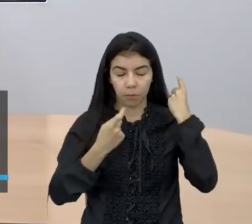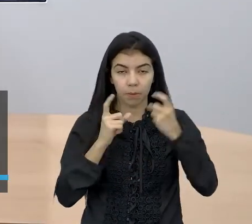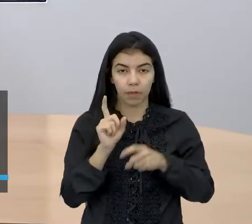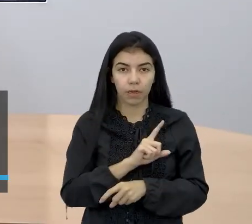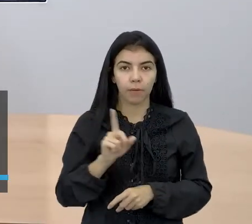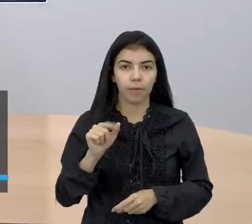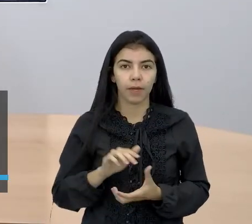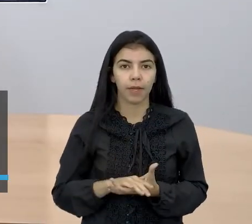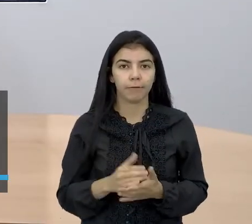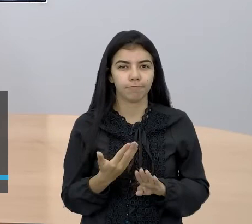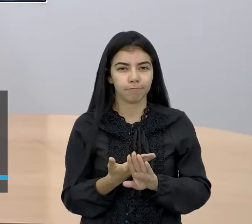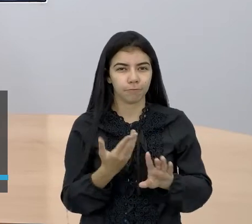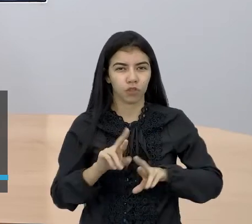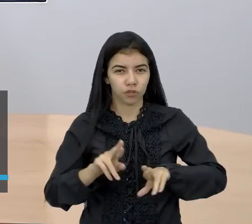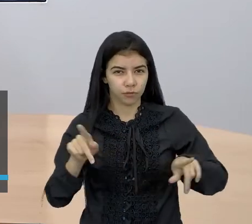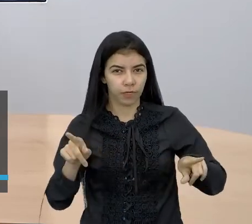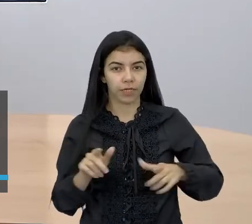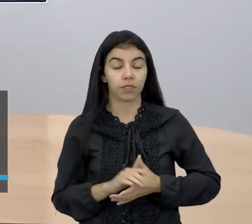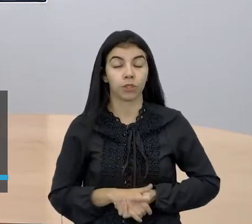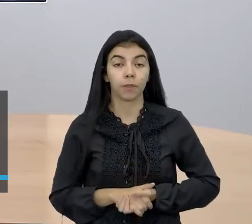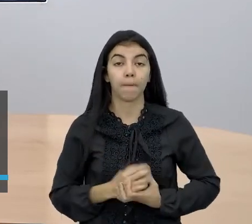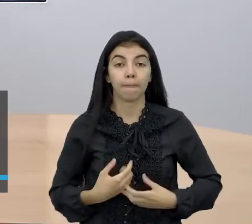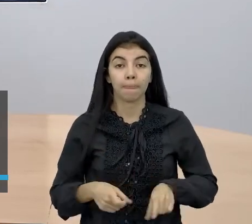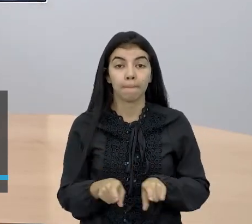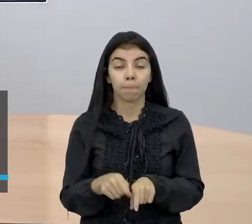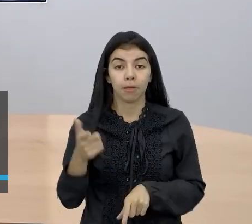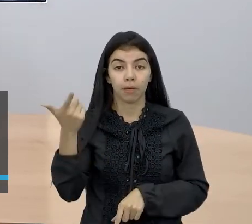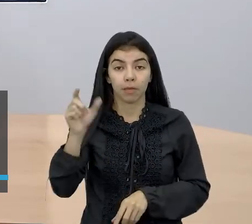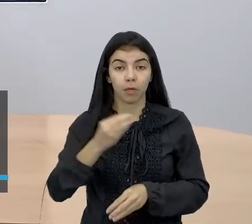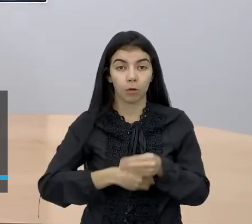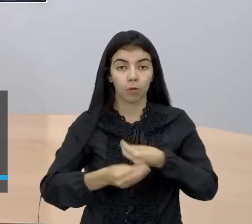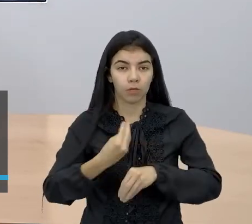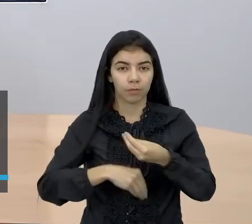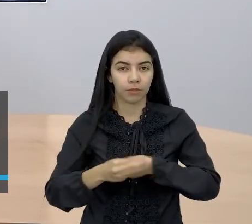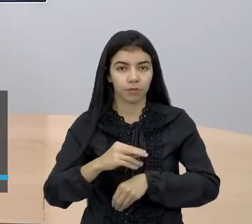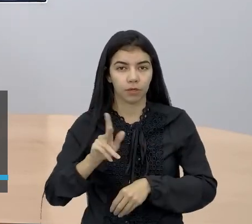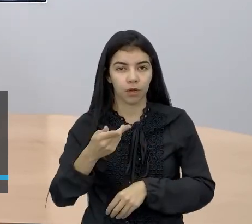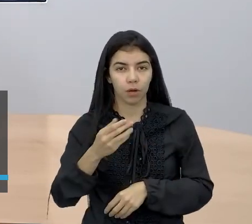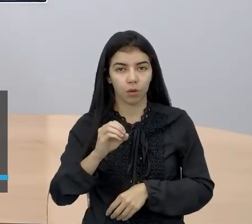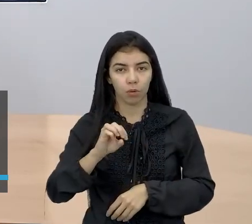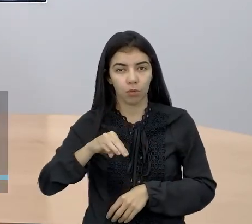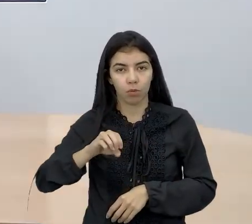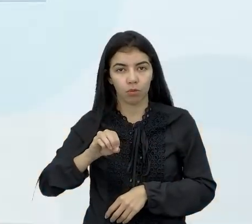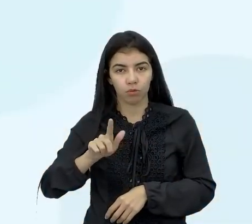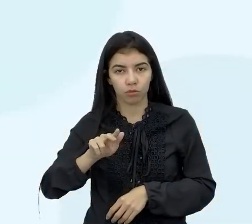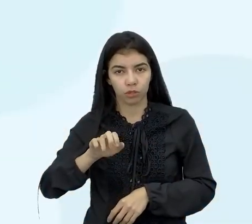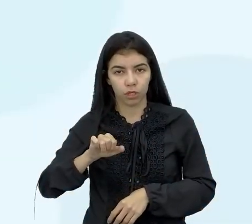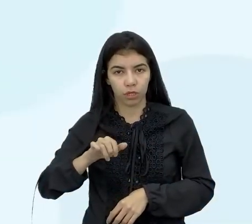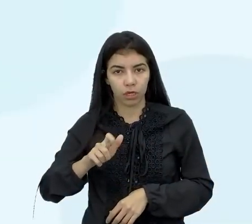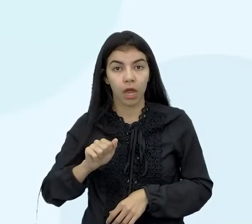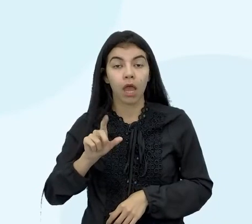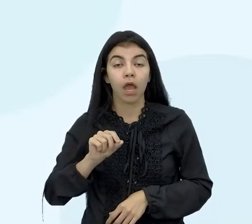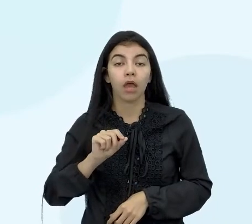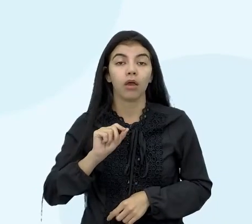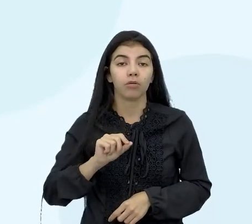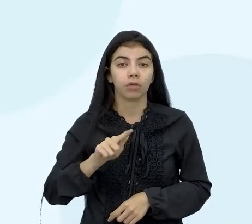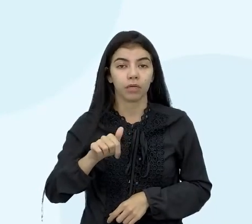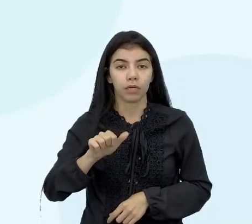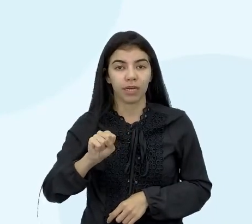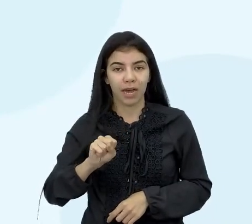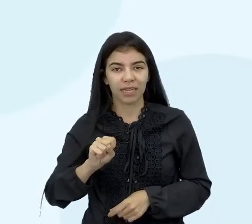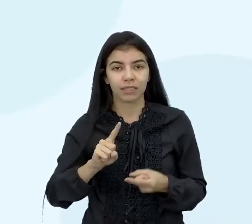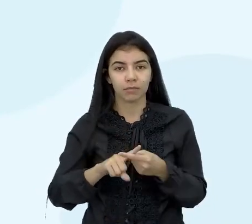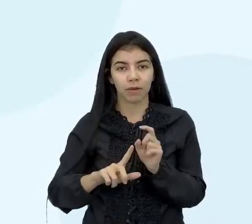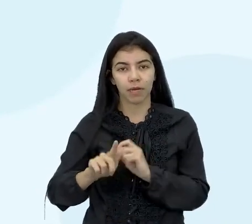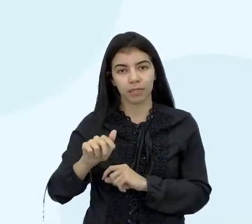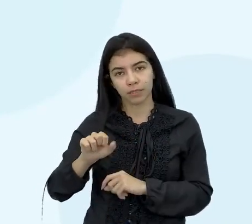distante, tá? Bom, e aí a gente tem outra mistura homogênea, líquido mais líquido e gás com gás. Então, para